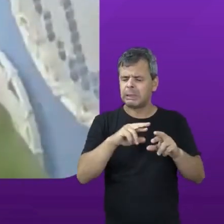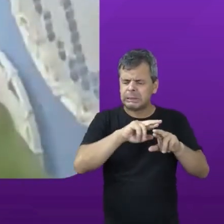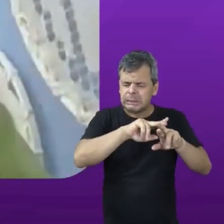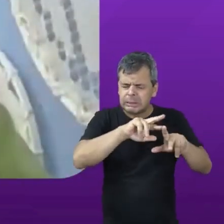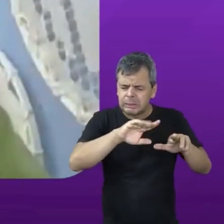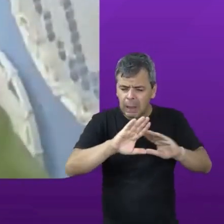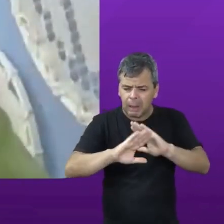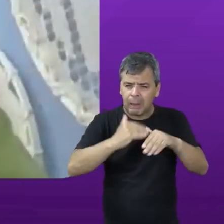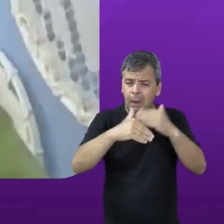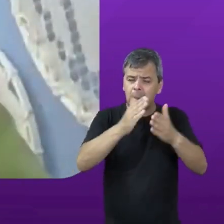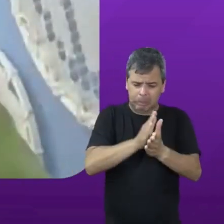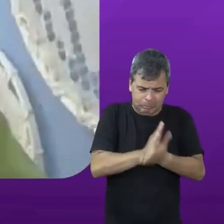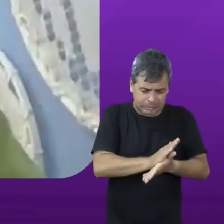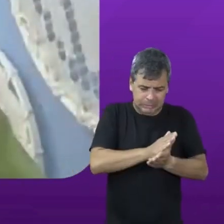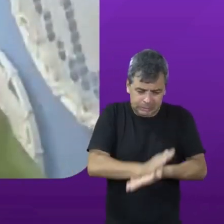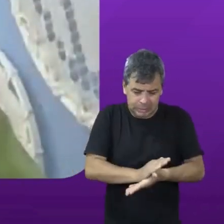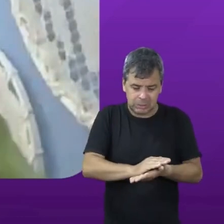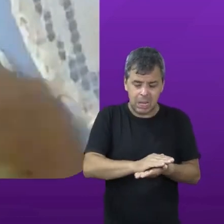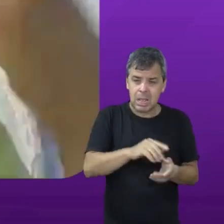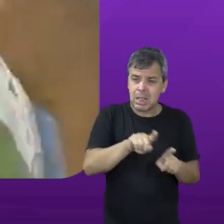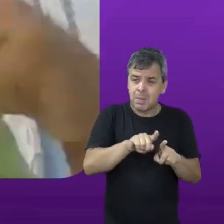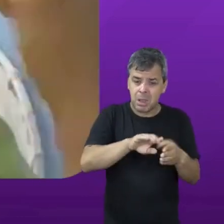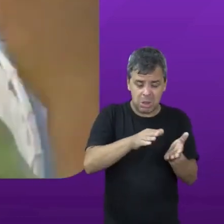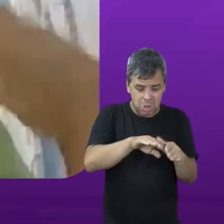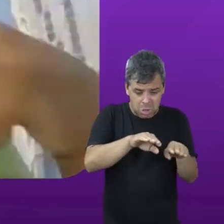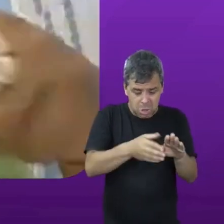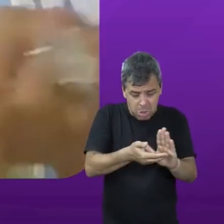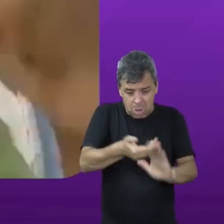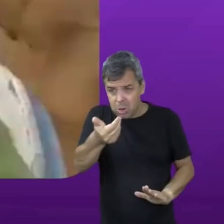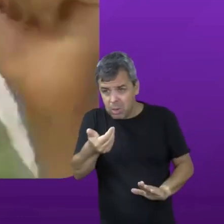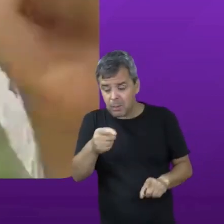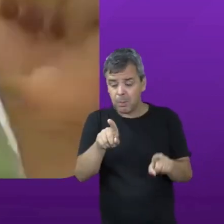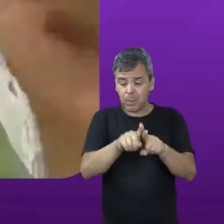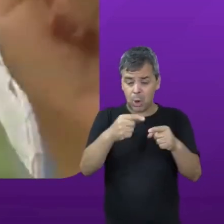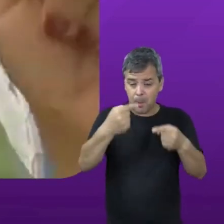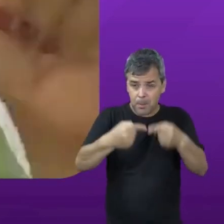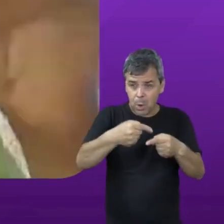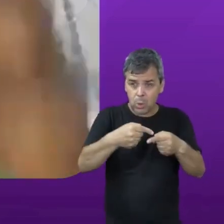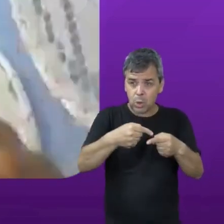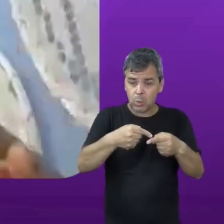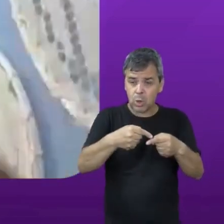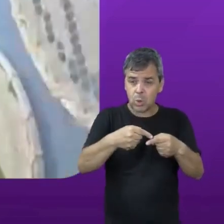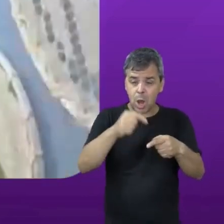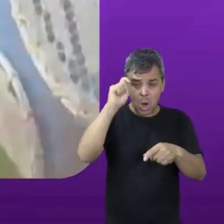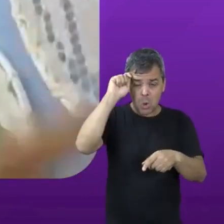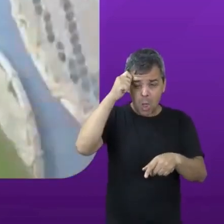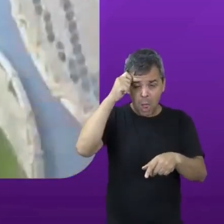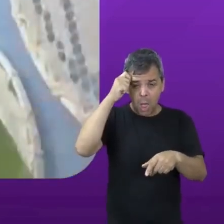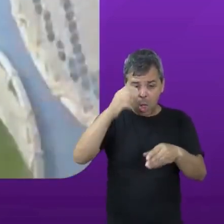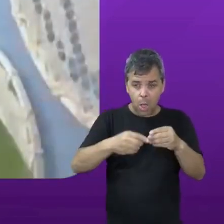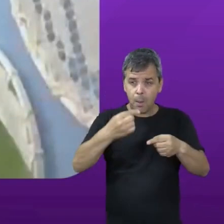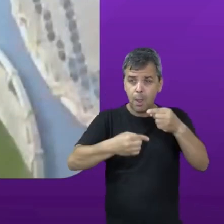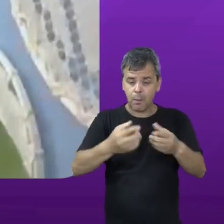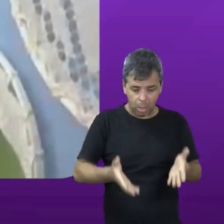vários processos de opressão, de exclusão. Então, é por isso que uma política de igualdade racial, ela vai tocar